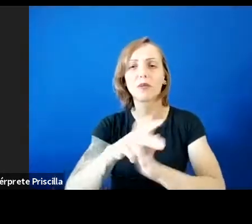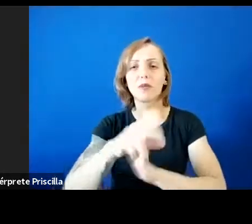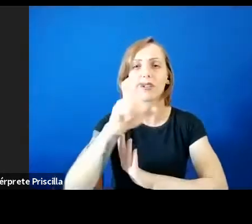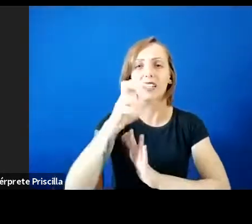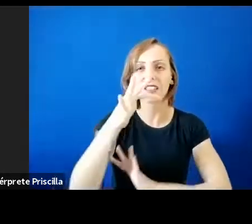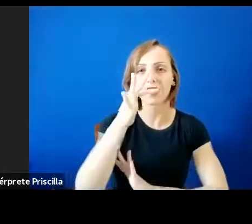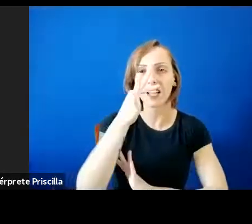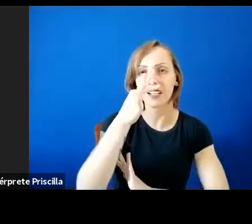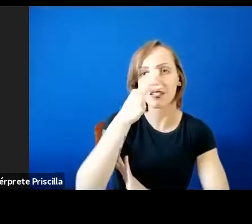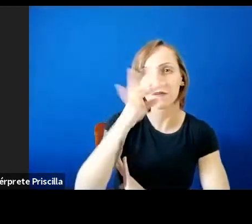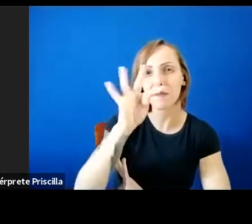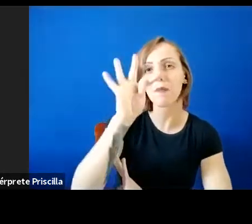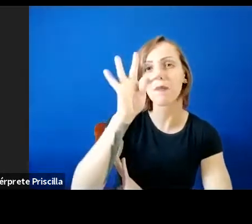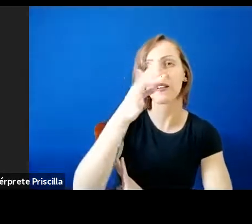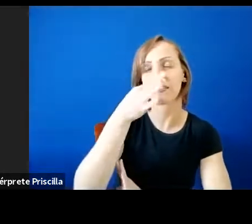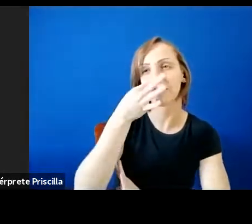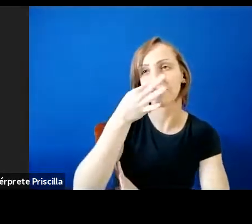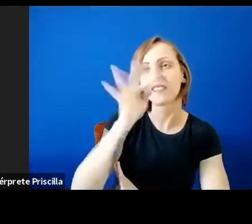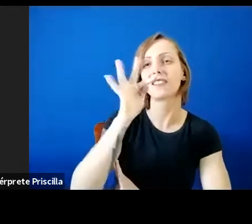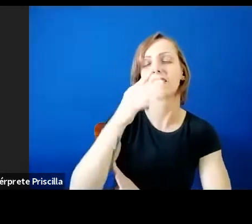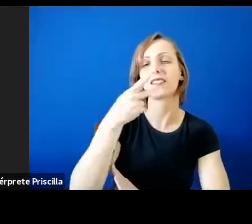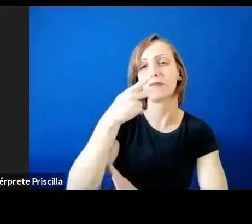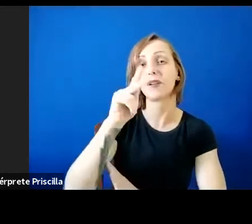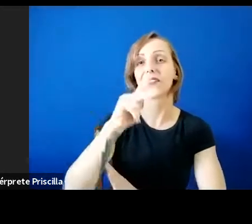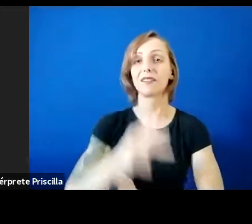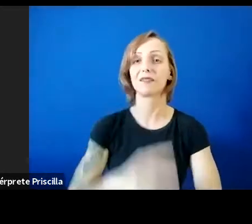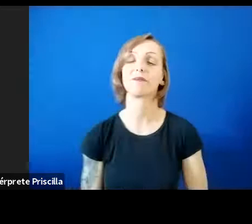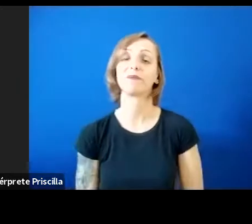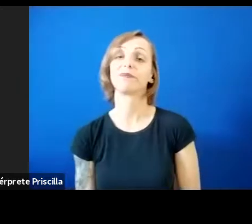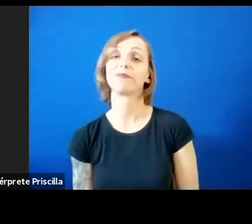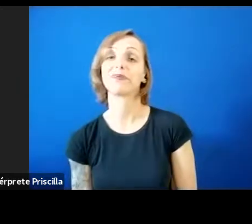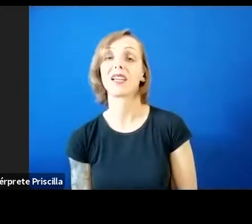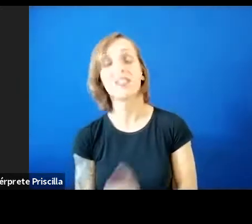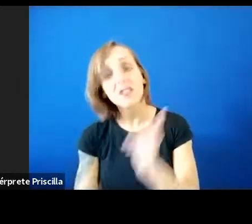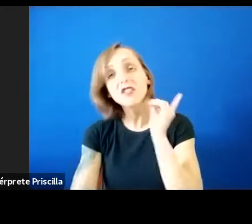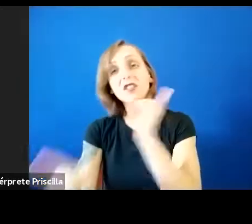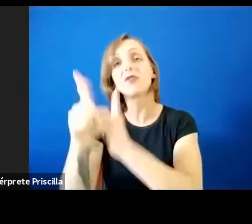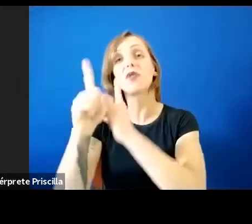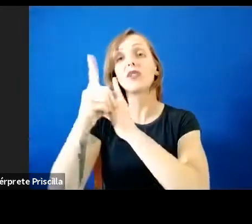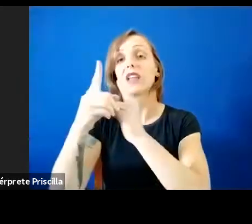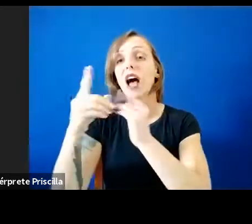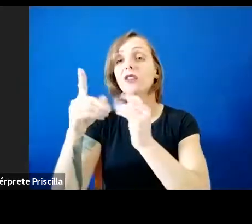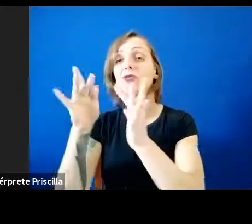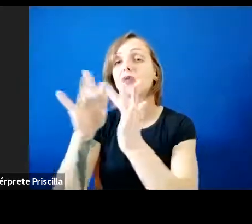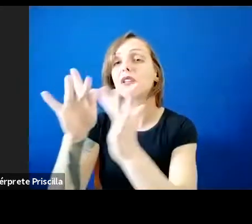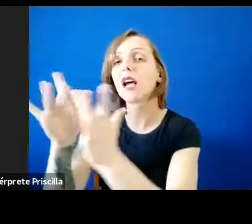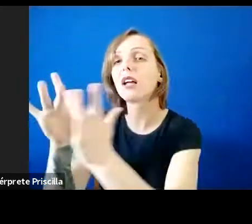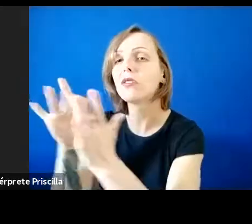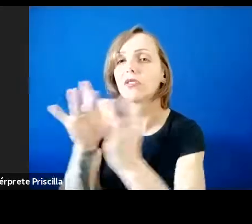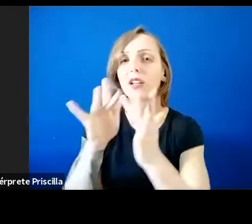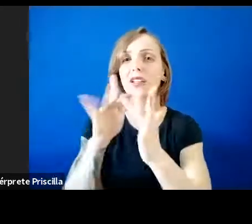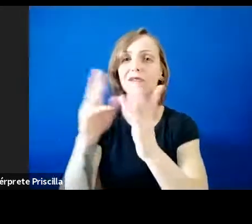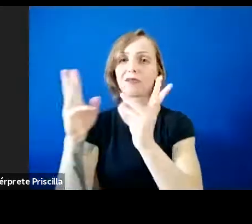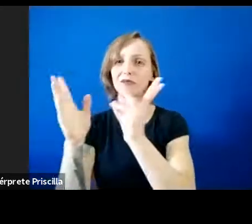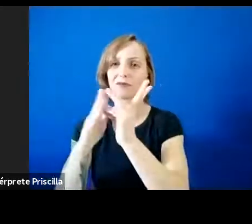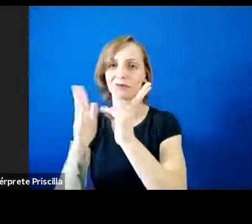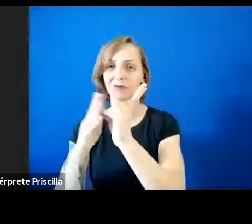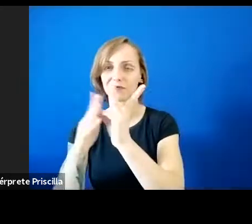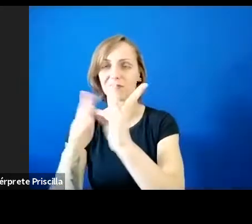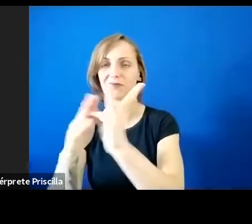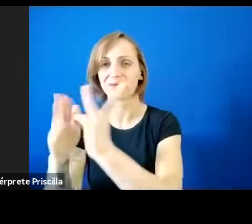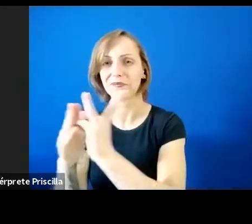contato com os povos indígenas, né? E podemos ouvir e absorver um pouco